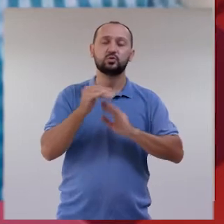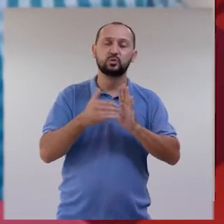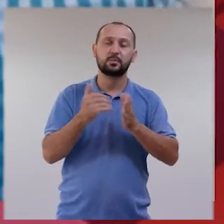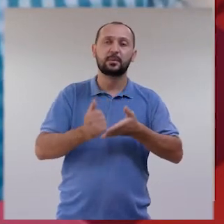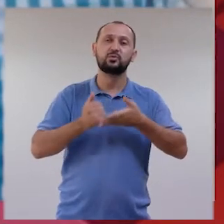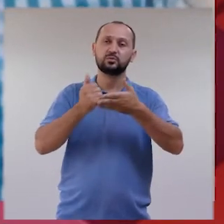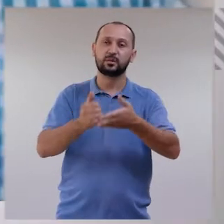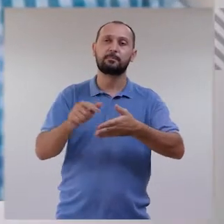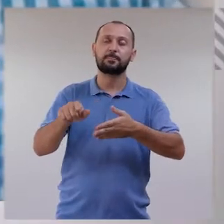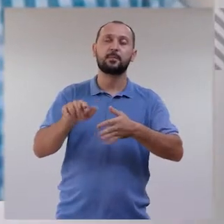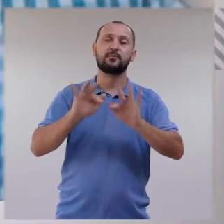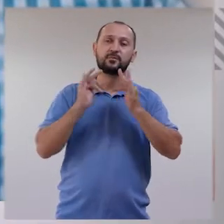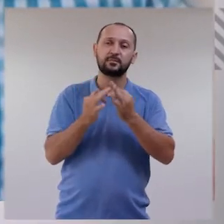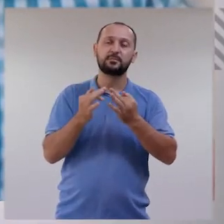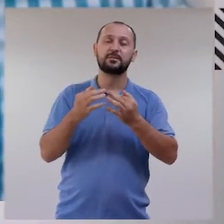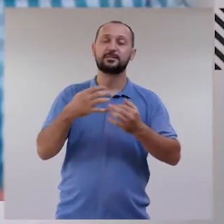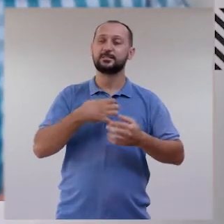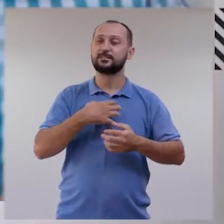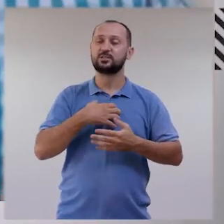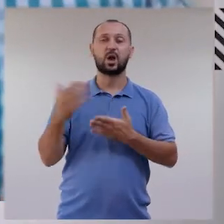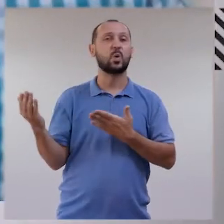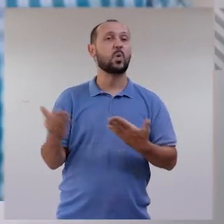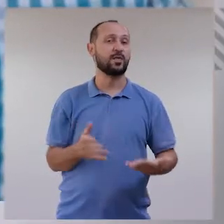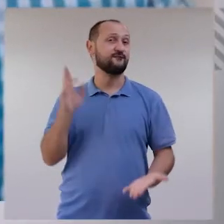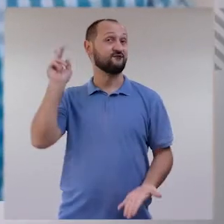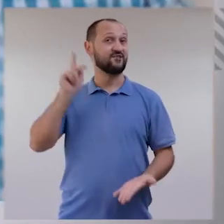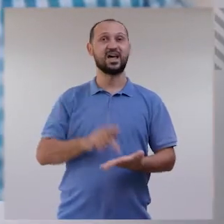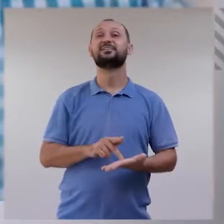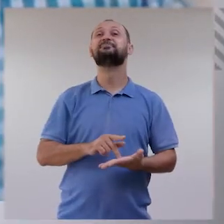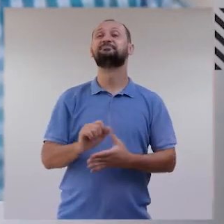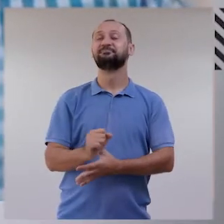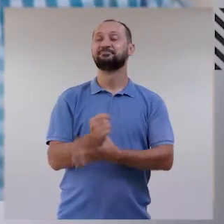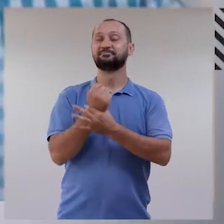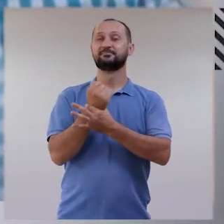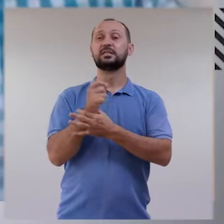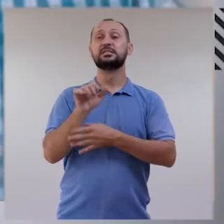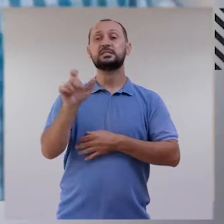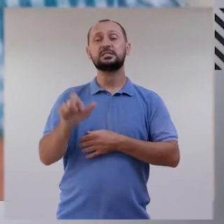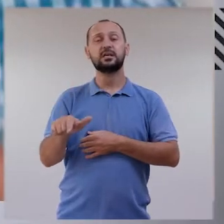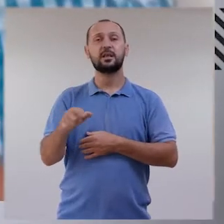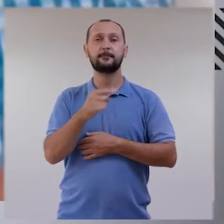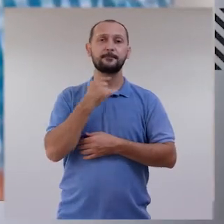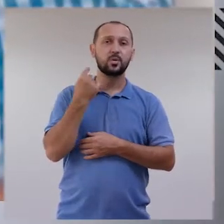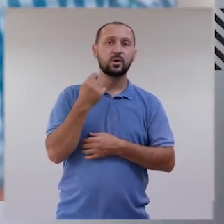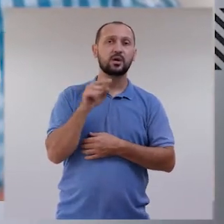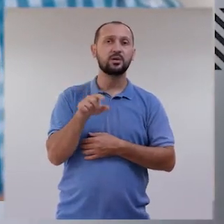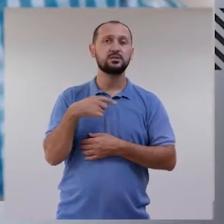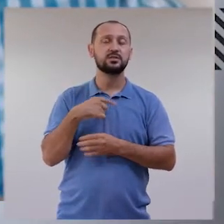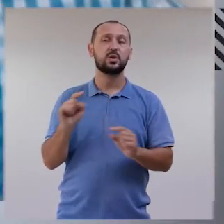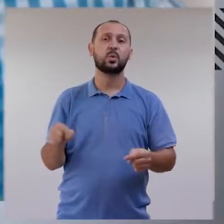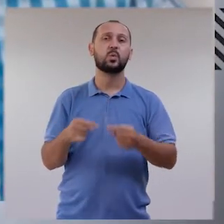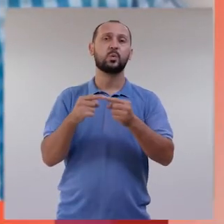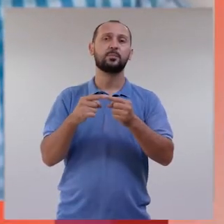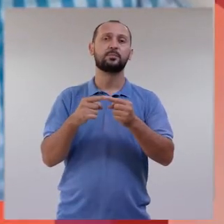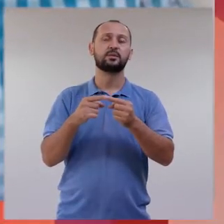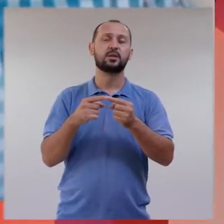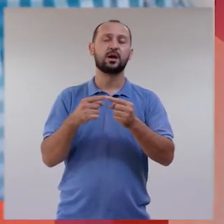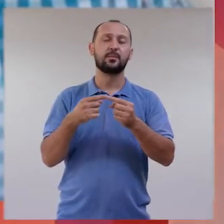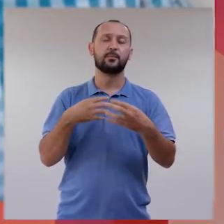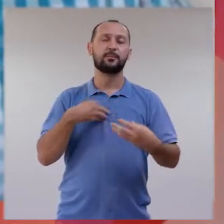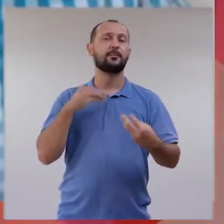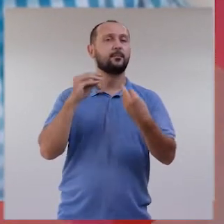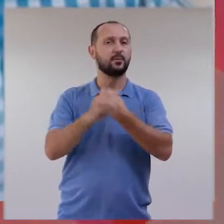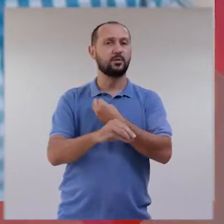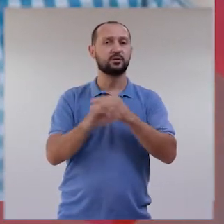dizer assim, de tudo para a família se sentir acolhida e que se realmente o paciente for a óbito e ele for um paciente viável